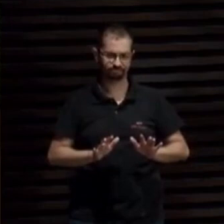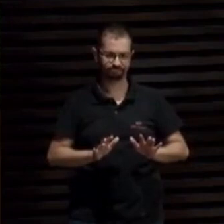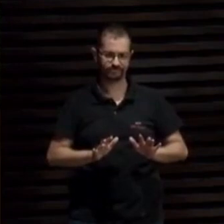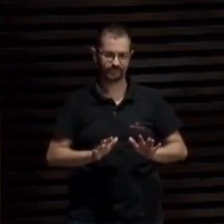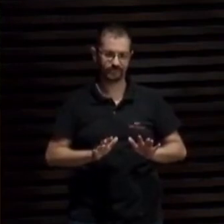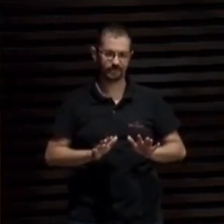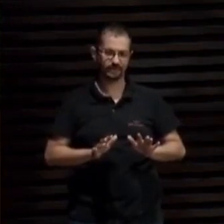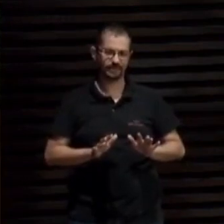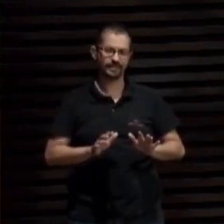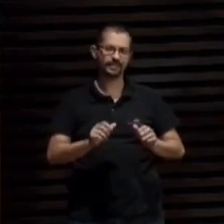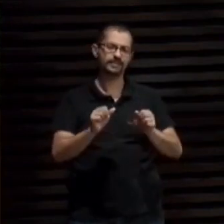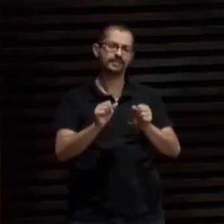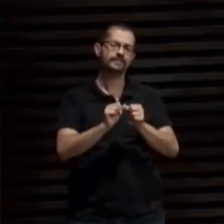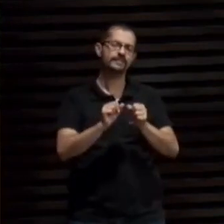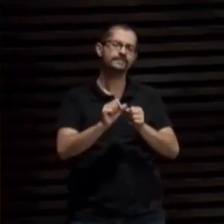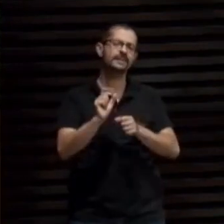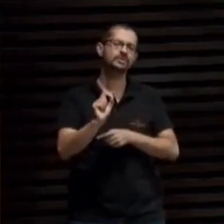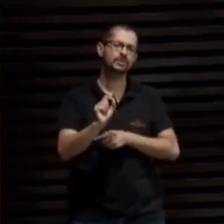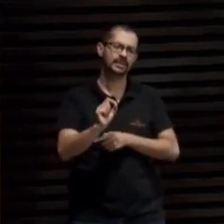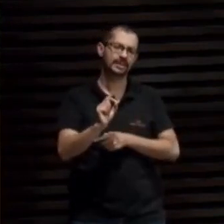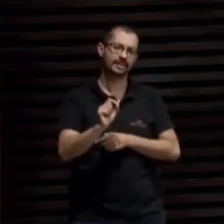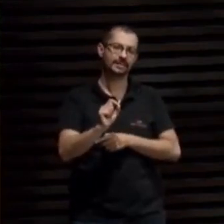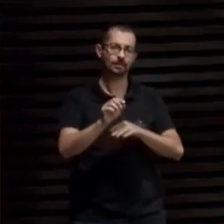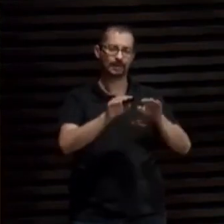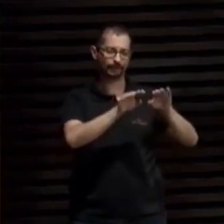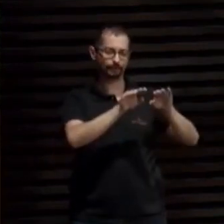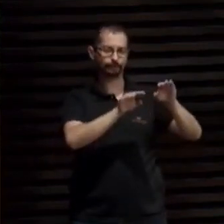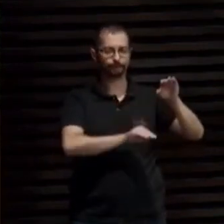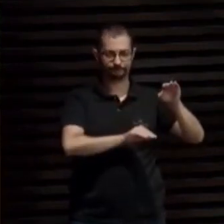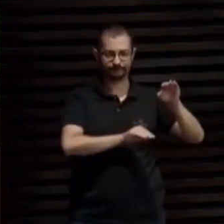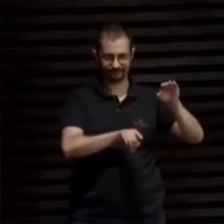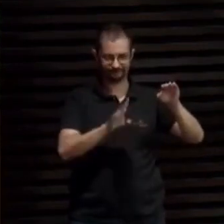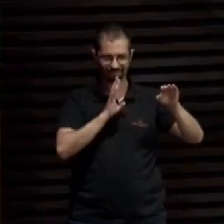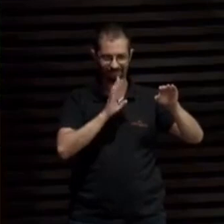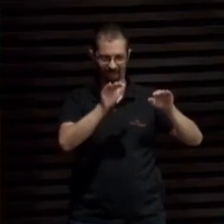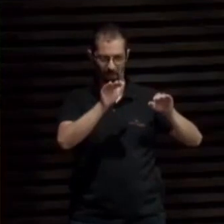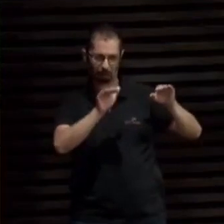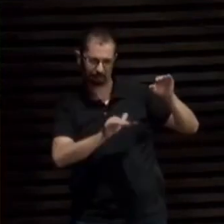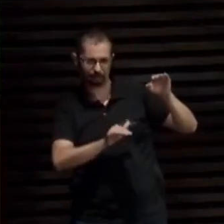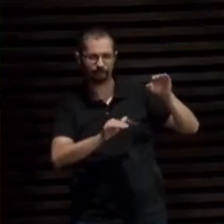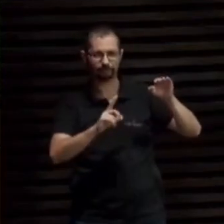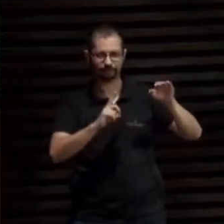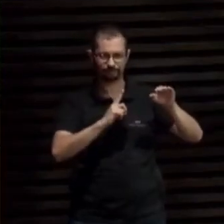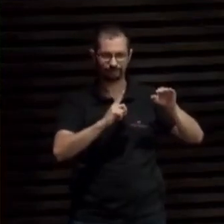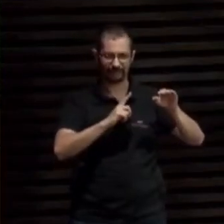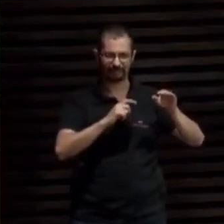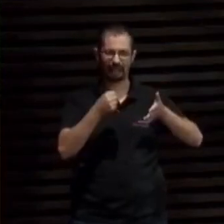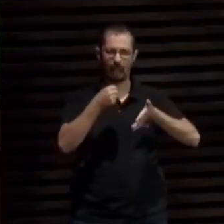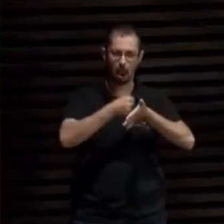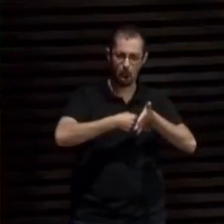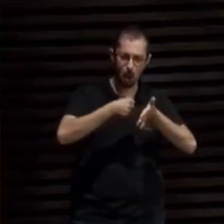E isto gera as desigualdades, as competições, as